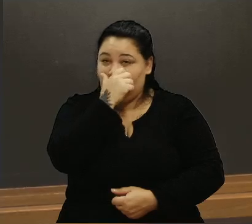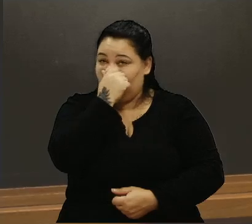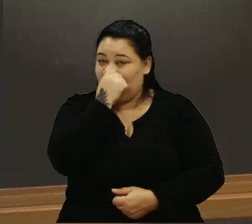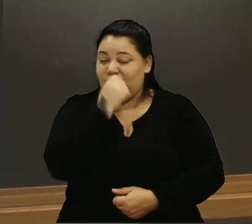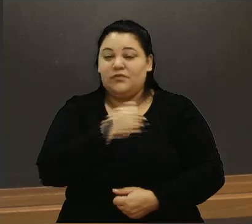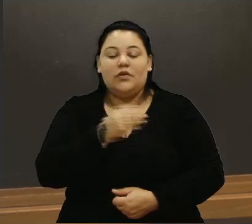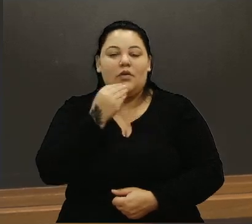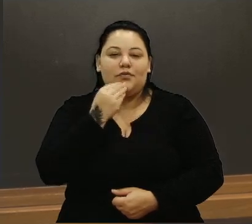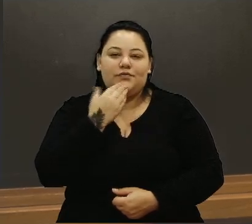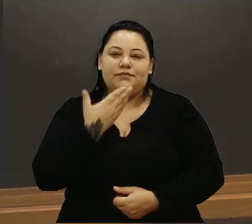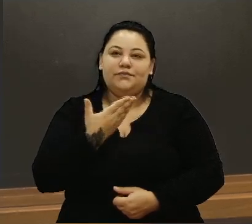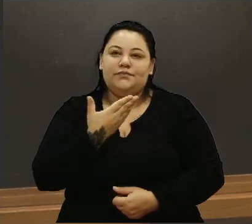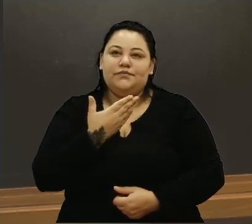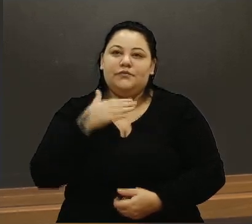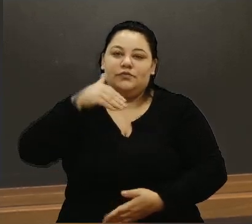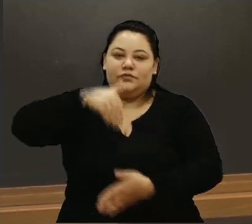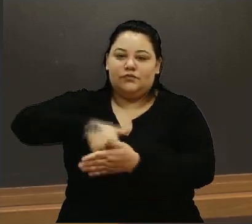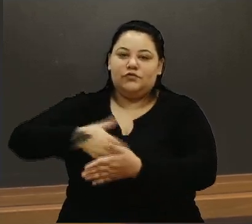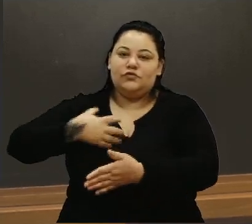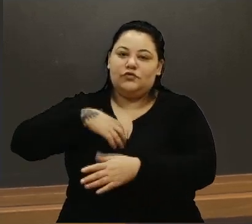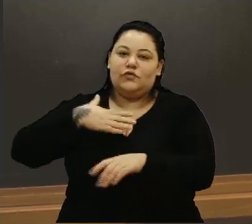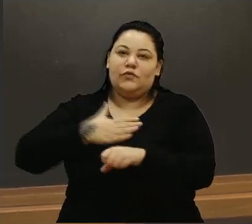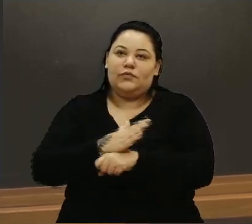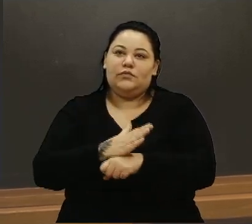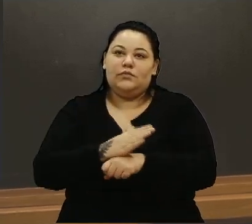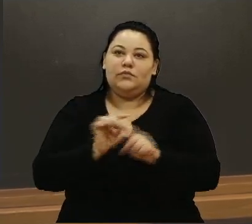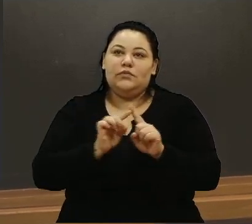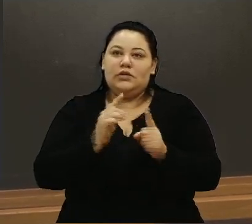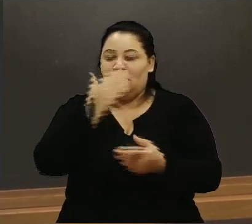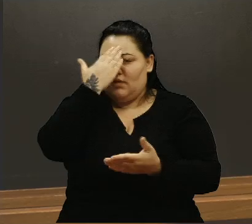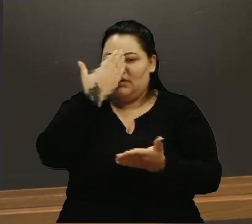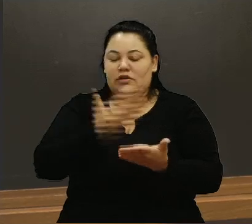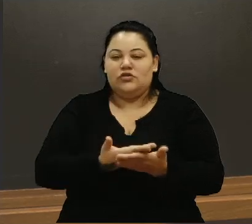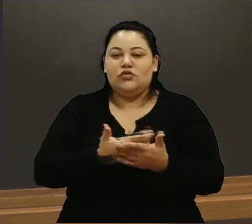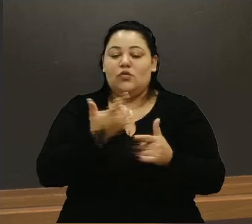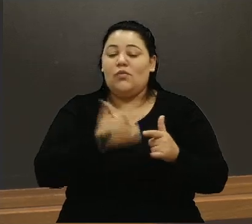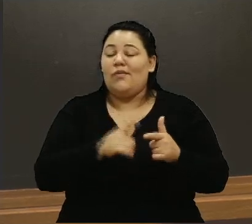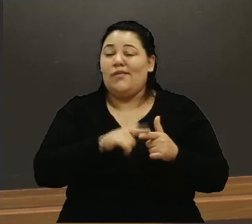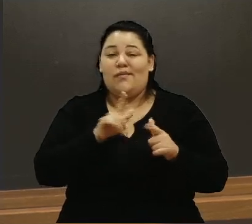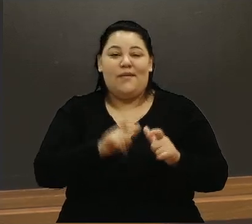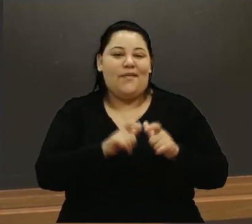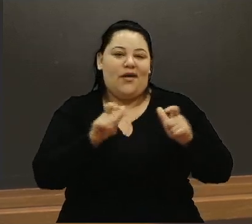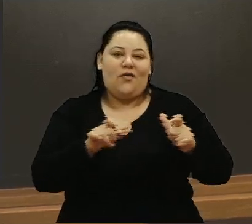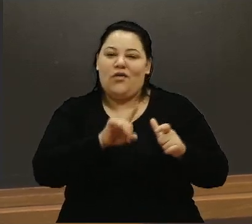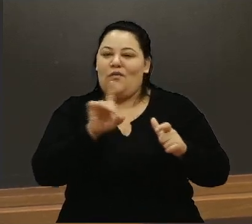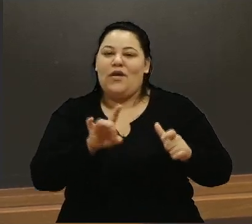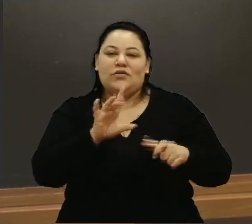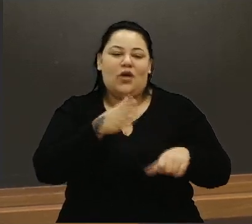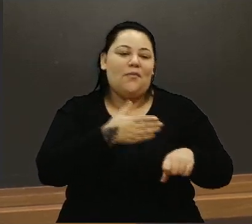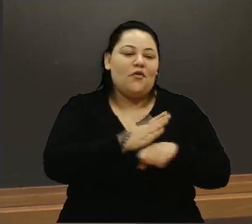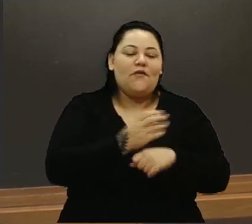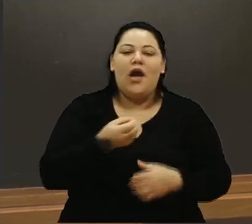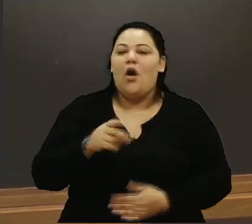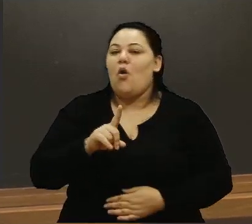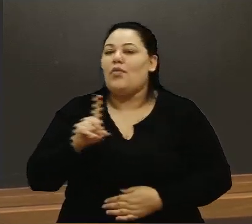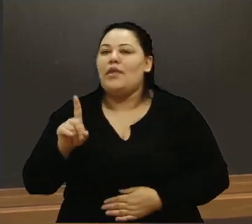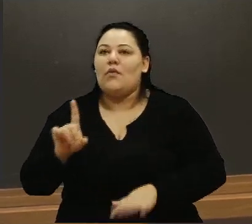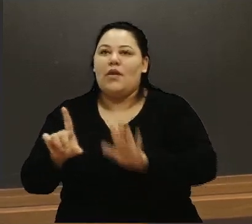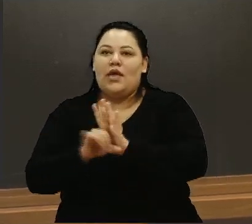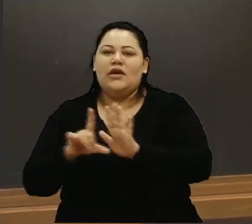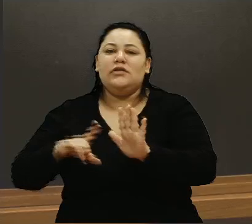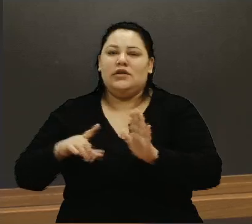votarei de forma favorável, vereadora Rose, mas eu acredito que o problema é muito maior do que simplesmente aprovar ou não a lei, que nós temos prazo de 30 dias